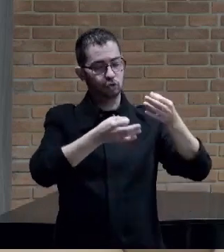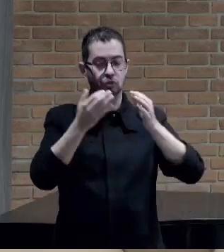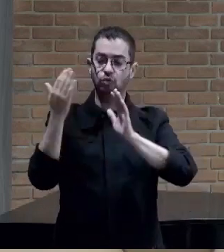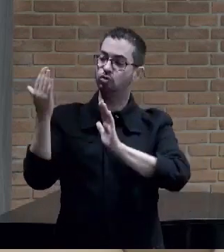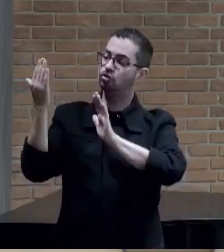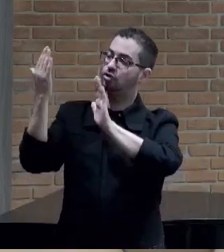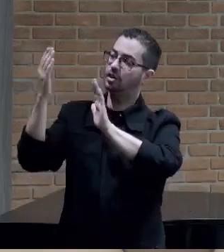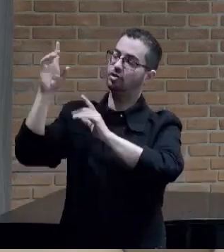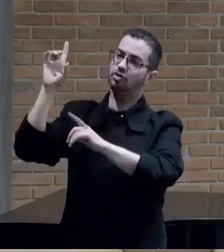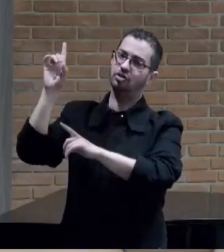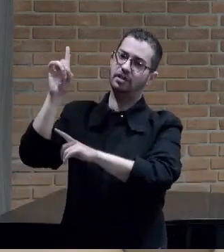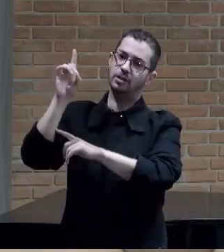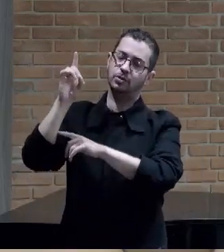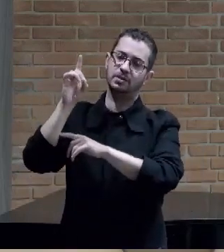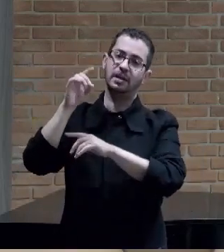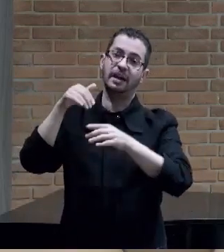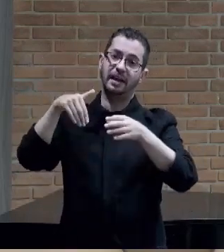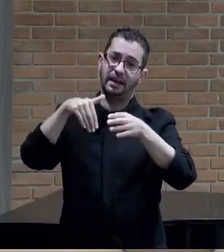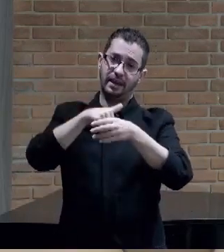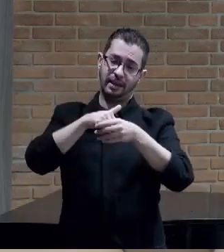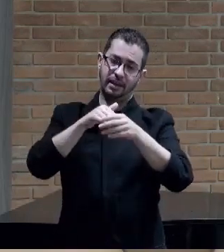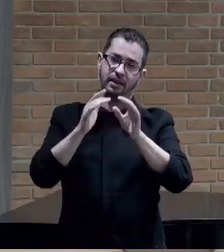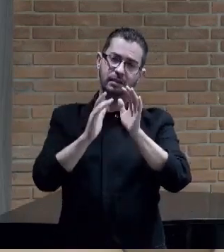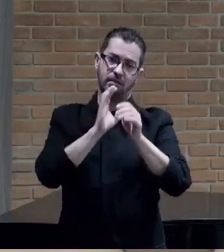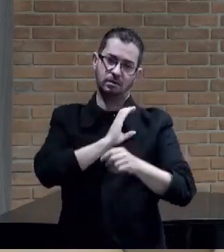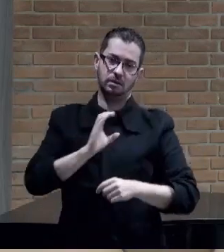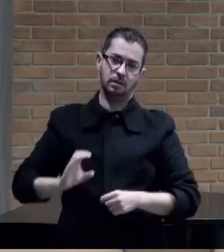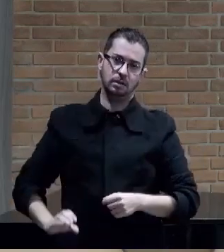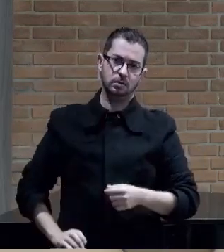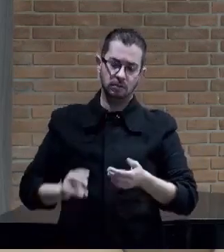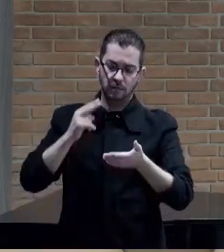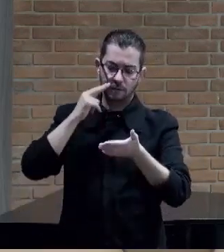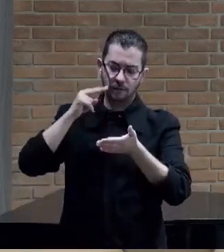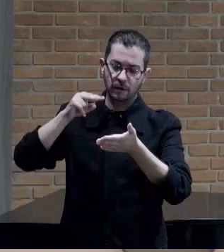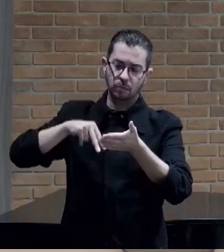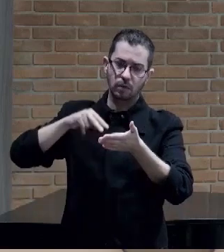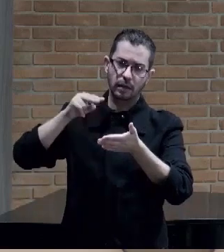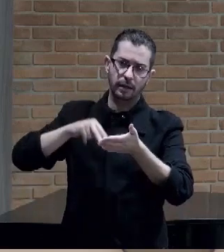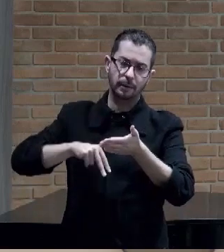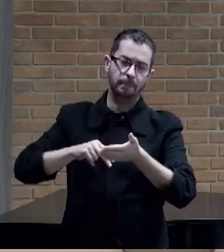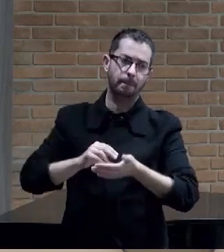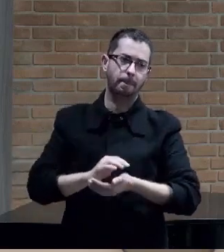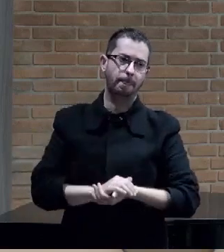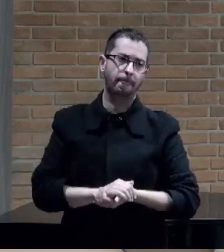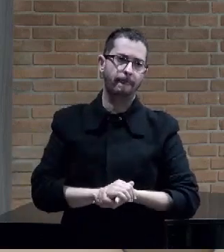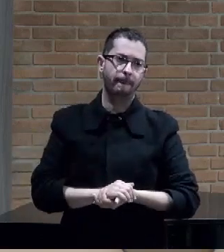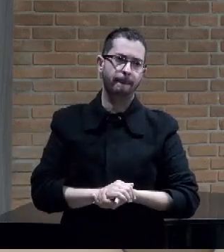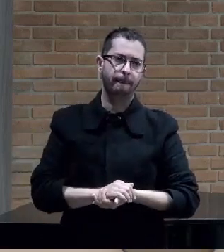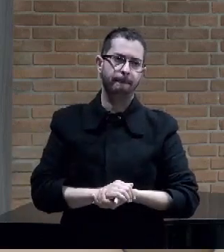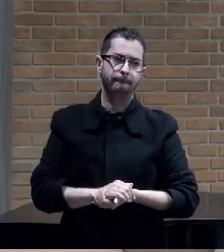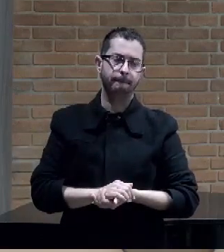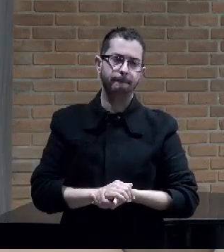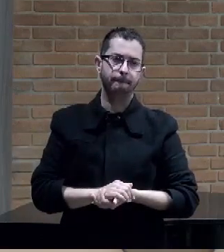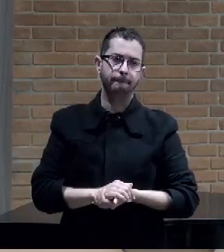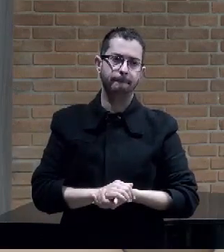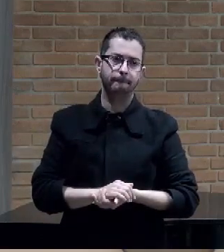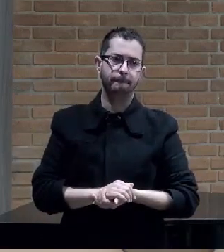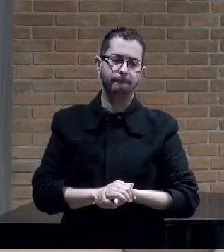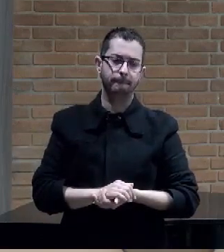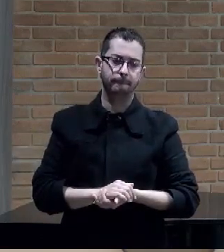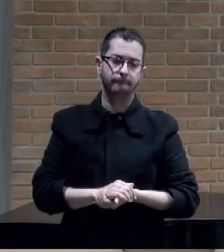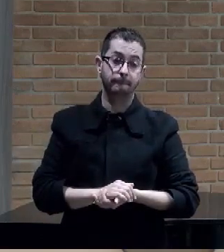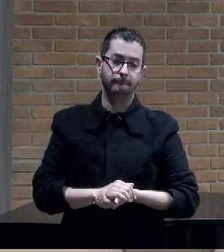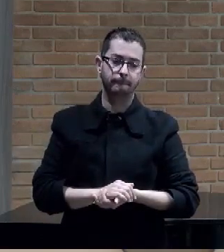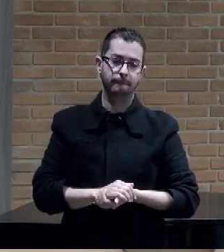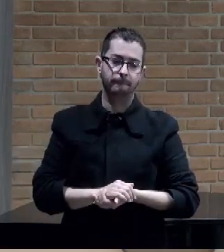Deus nele. Vamos ler, é que eu tenho vários versículos aqui, mas seria muito. Vamos ler pelo menos um aqui, 2 Coríntios